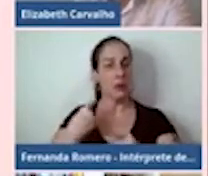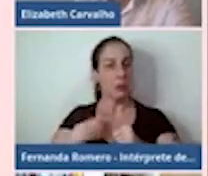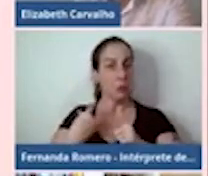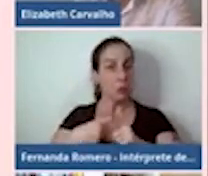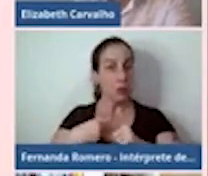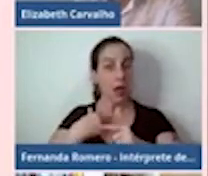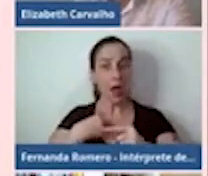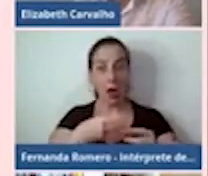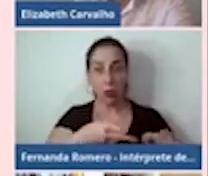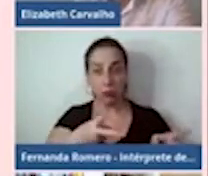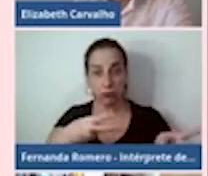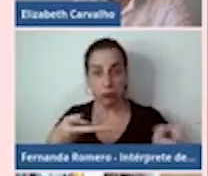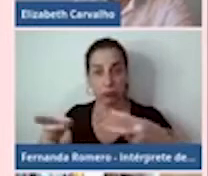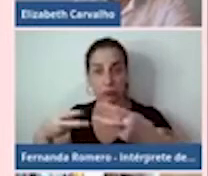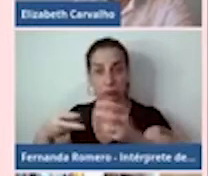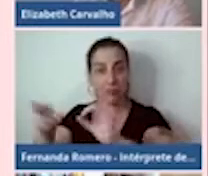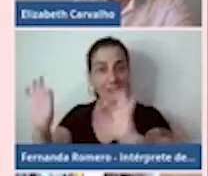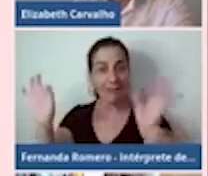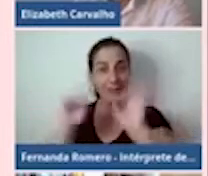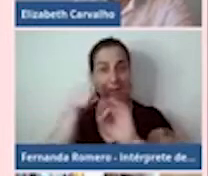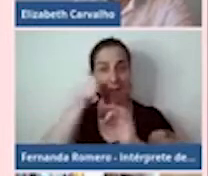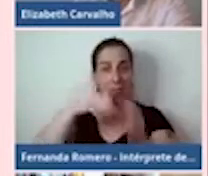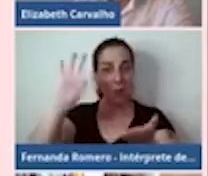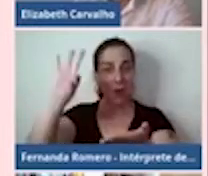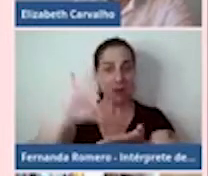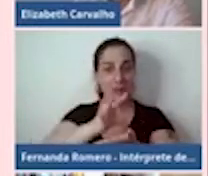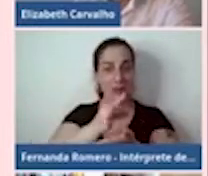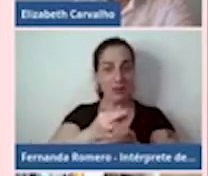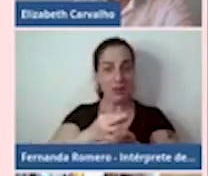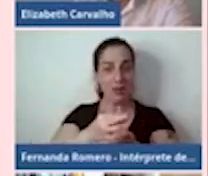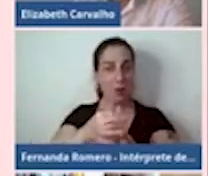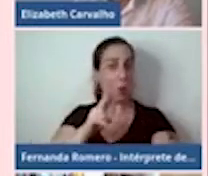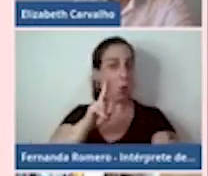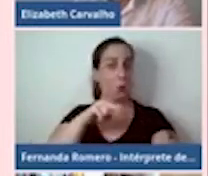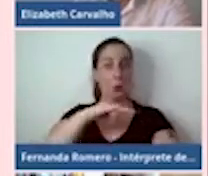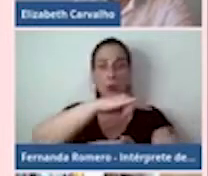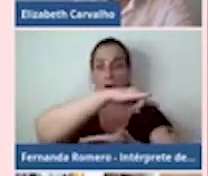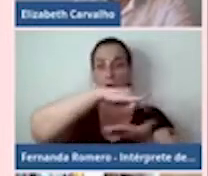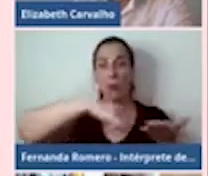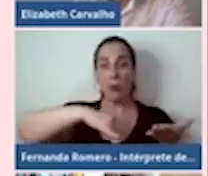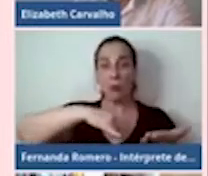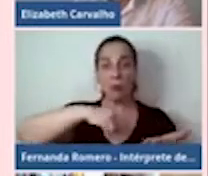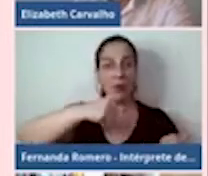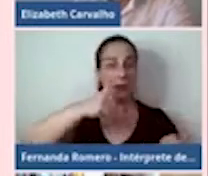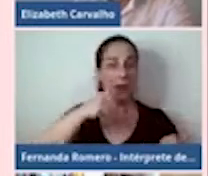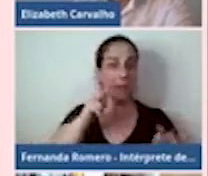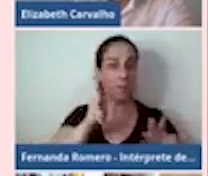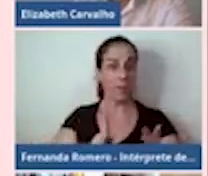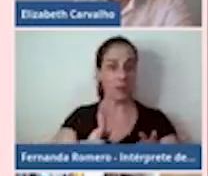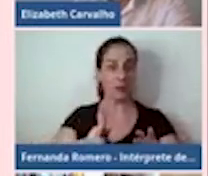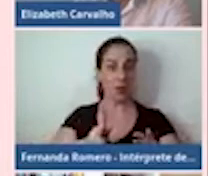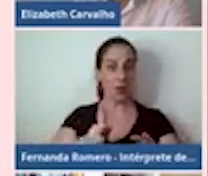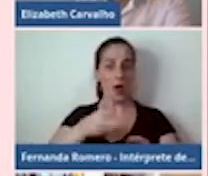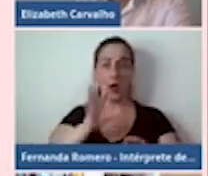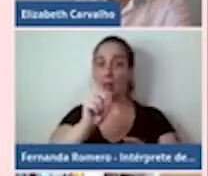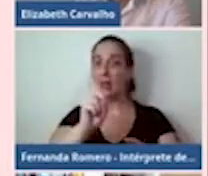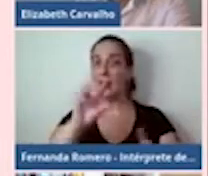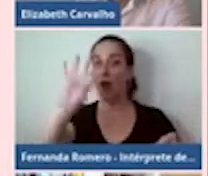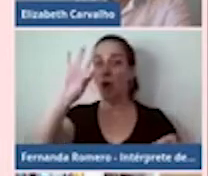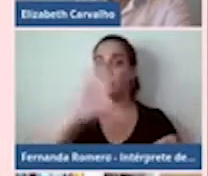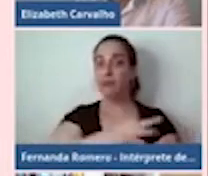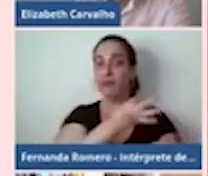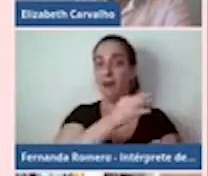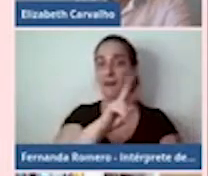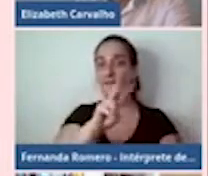se inscreveu. Eu não vou poder nunca contratar alguém que não se inscreve para uma vaga. Eu nunca